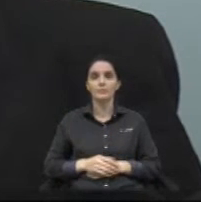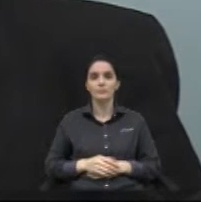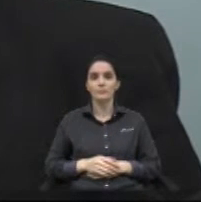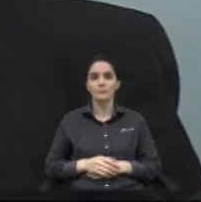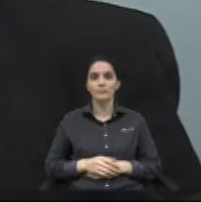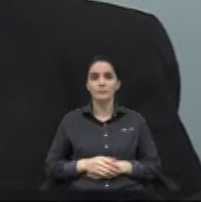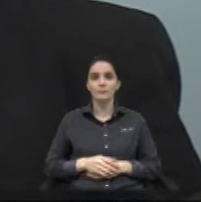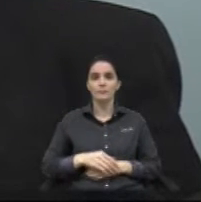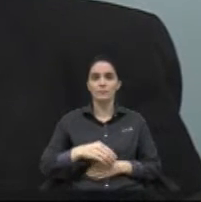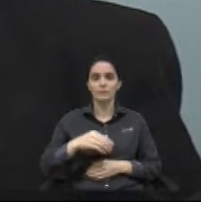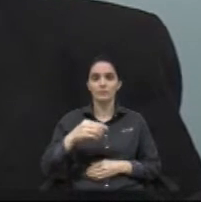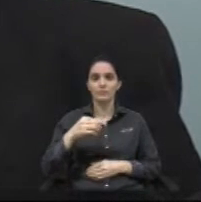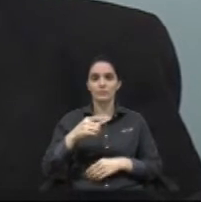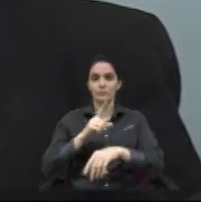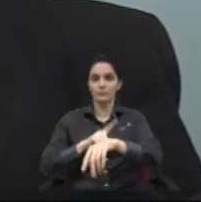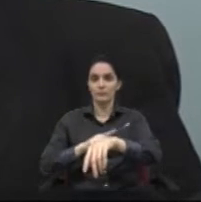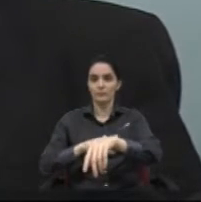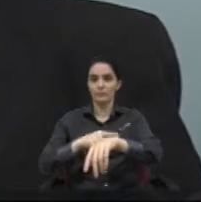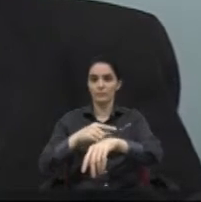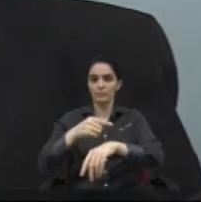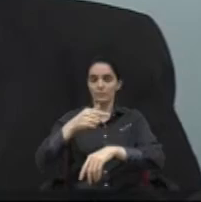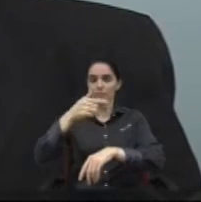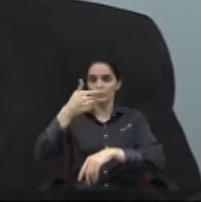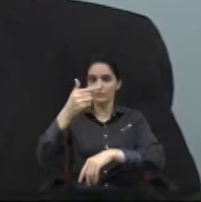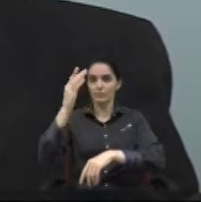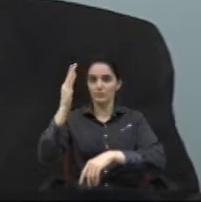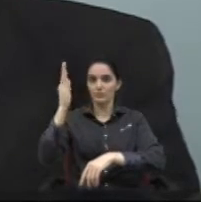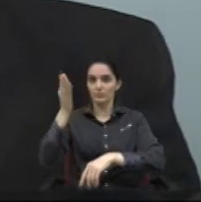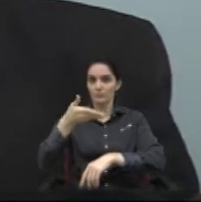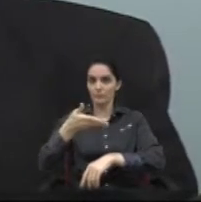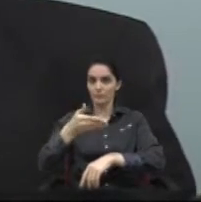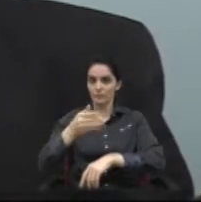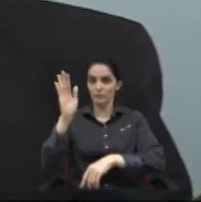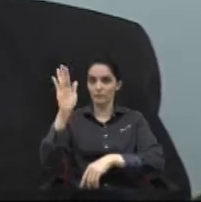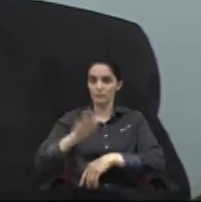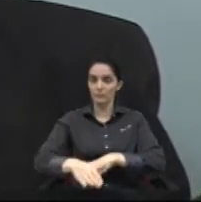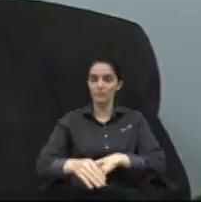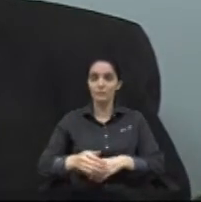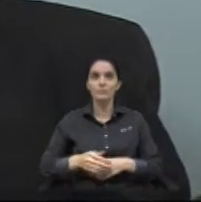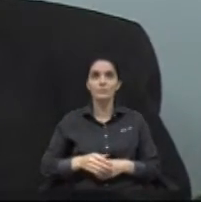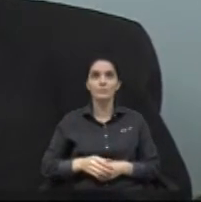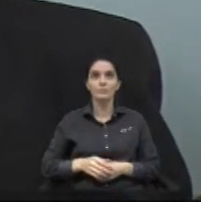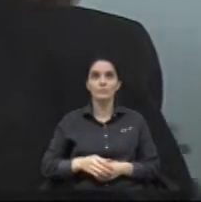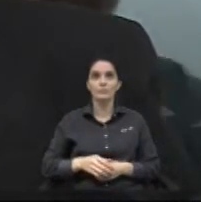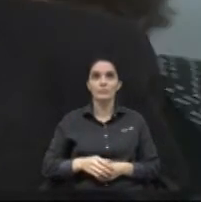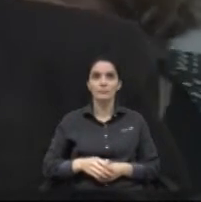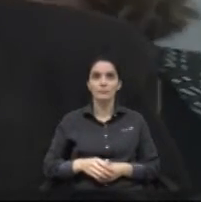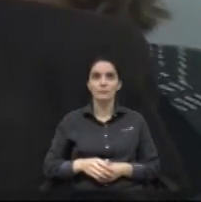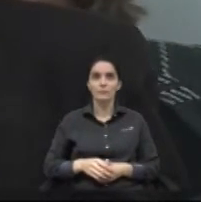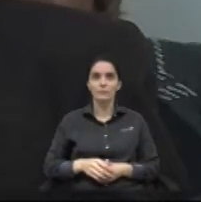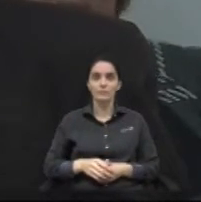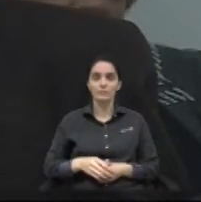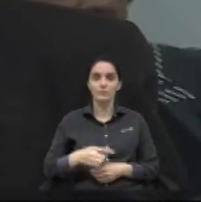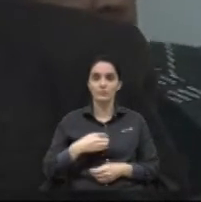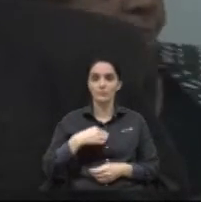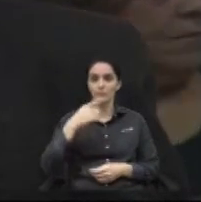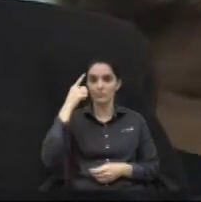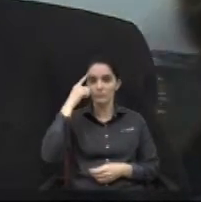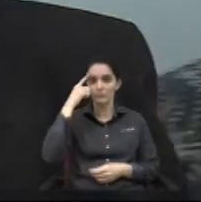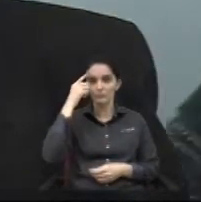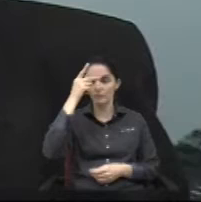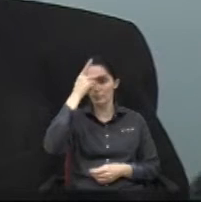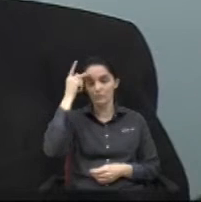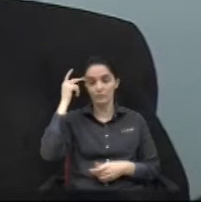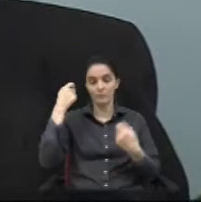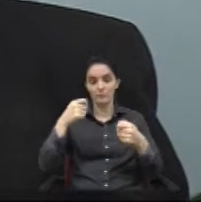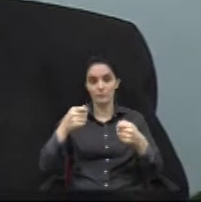às 14h30. Na linha do vereador Ronei, para concluir o minuto que falei, eu acho que as pessoas devem ir às